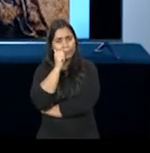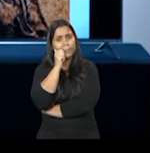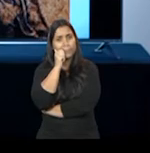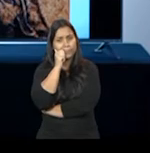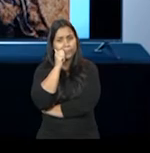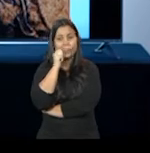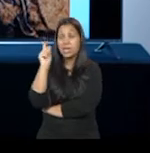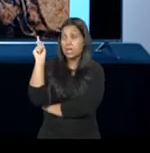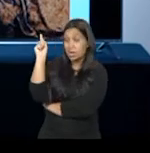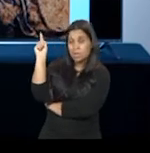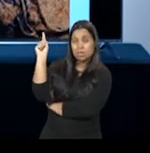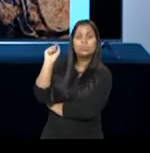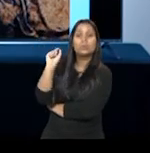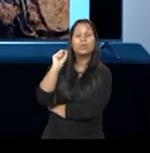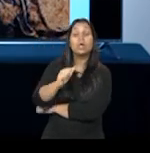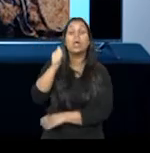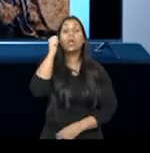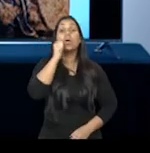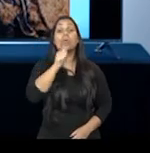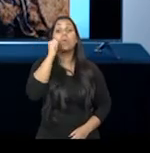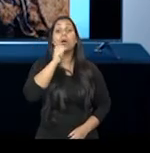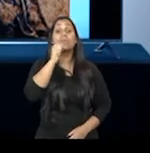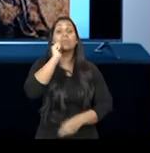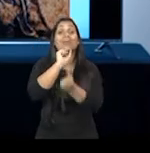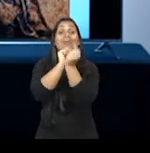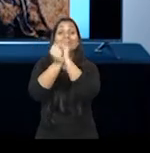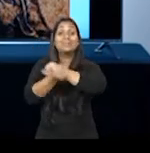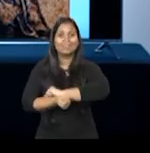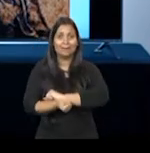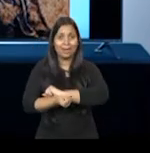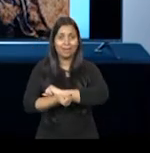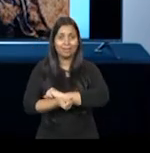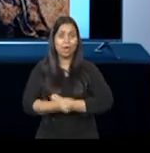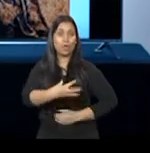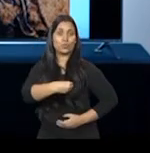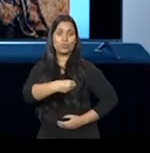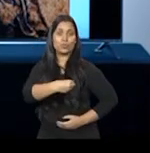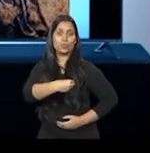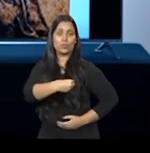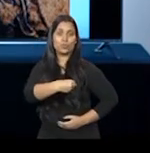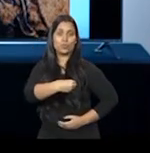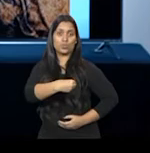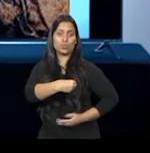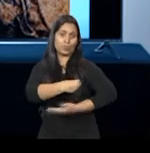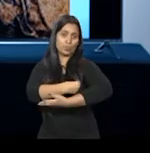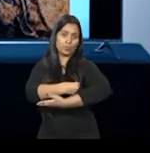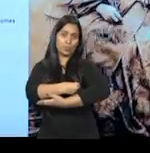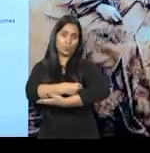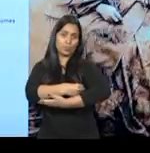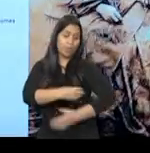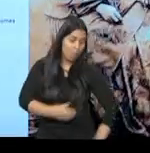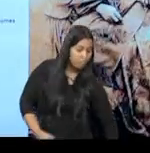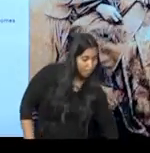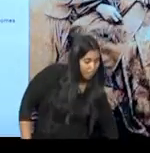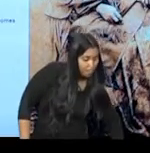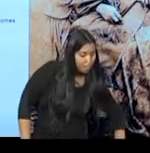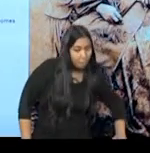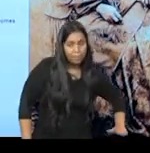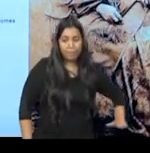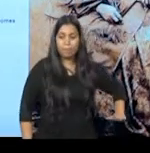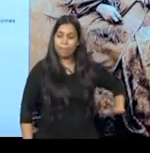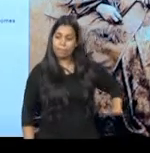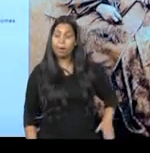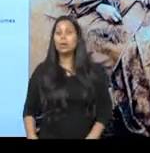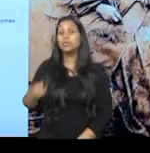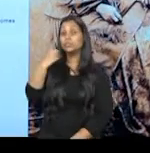situação. Isso aqui, pessoal, é uma ama de leite, tá? Com o menino que ela cuidou e que ela amamentou. Se vocês